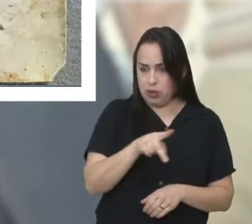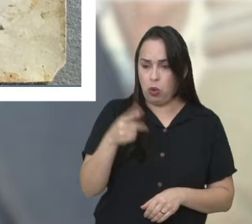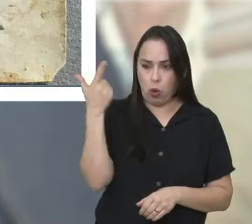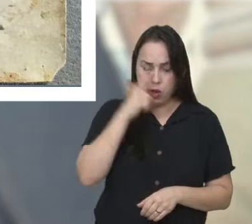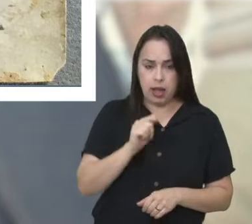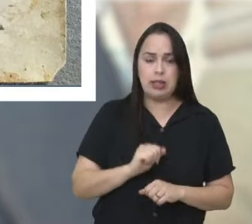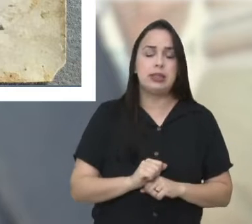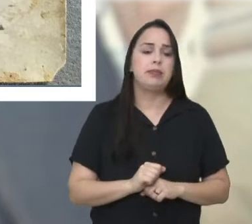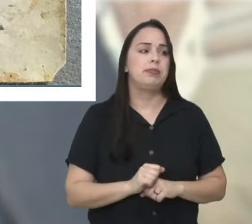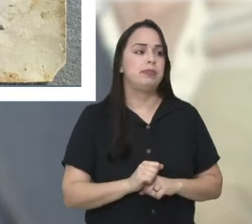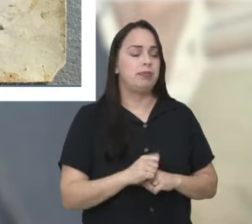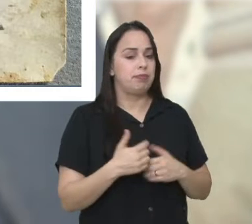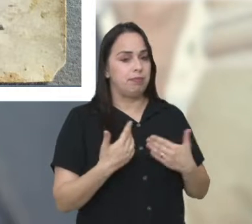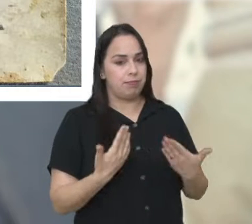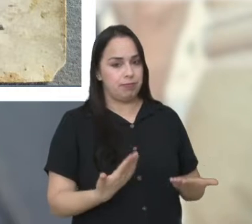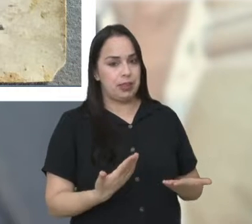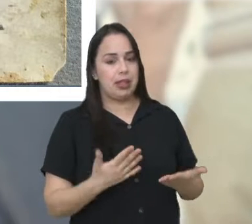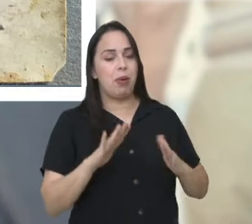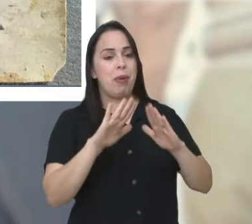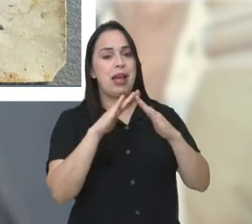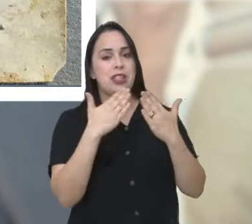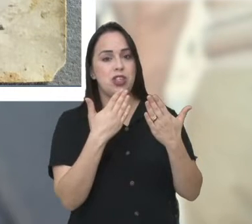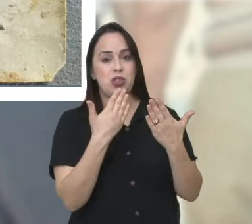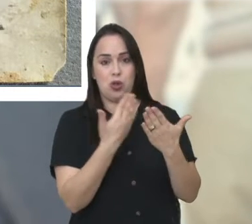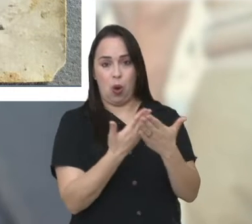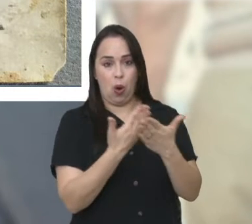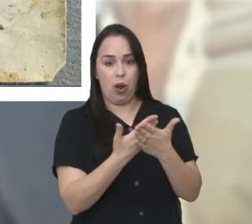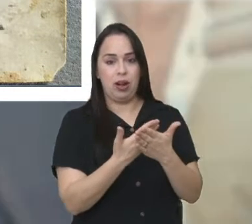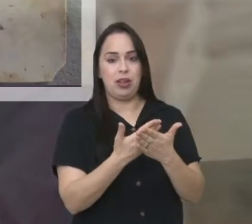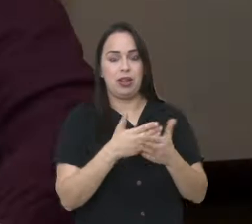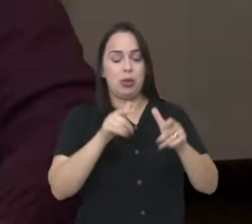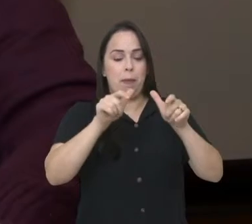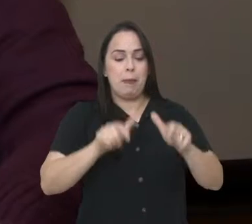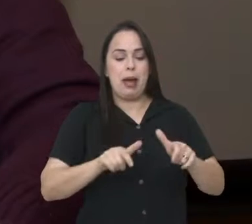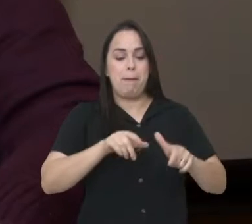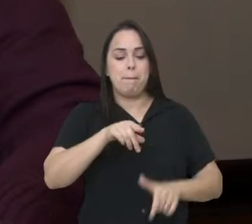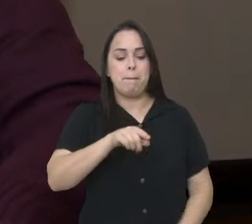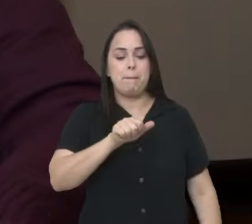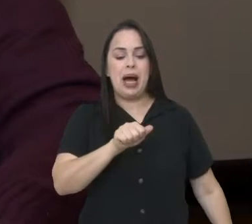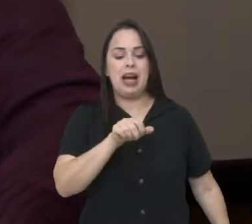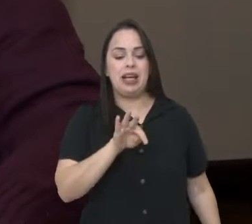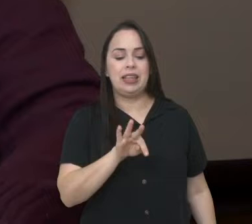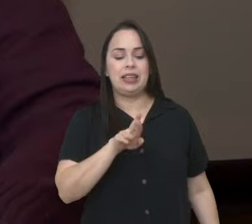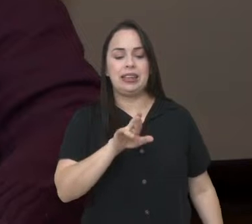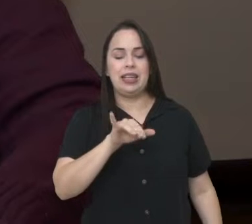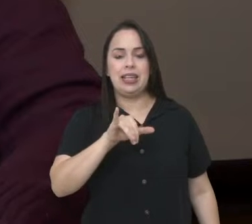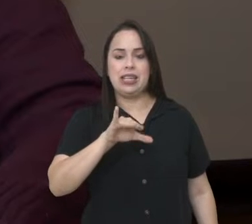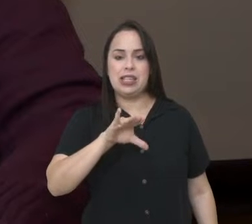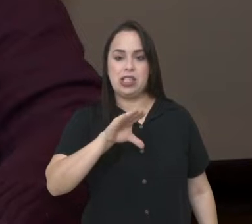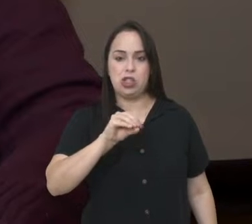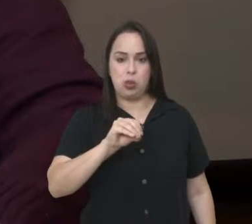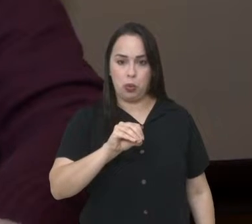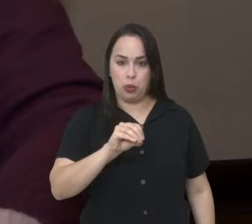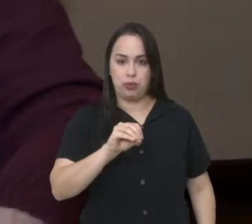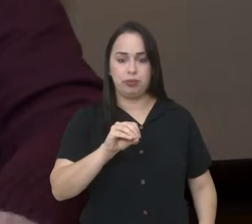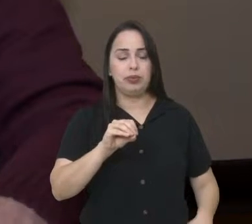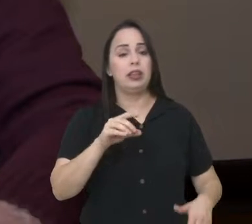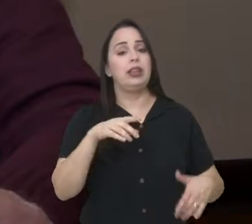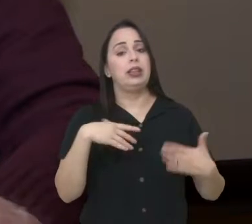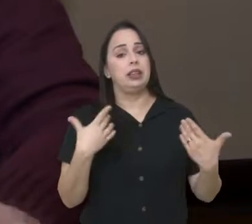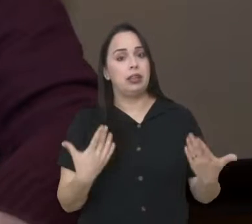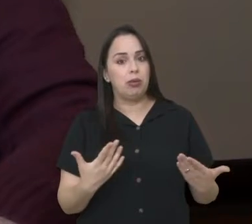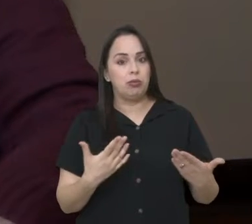Daí ficou a escola do bairro do Patrício. Aí abriu a Ângelo de Afonso. Aí